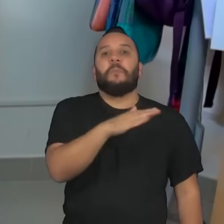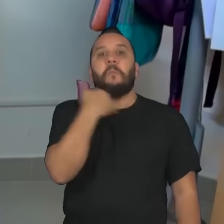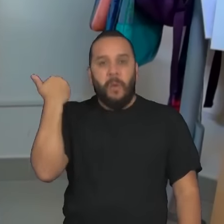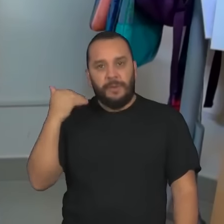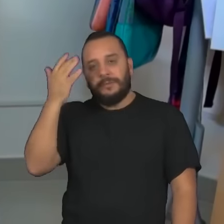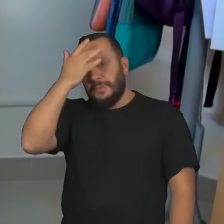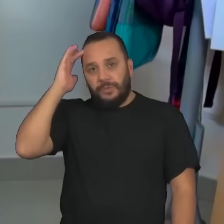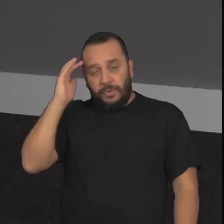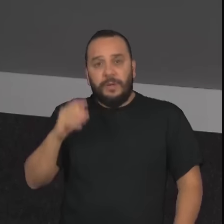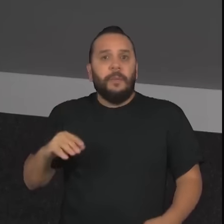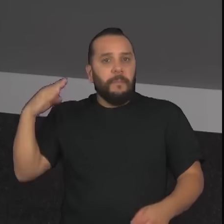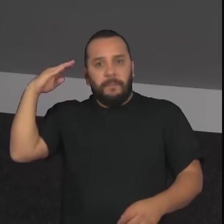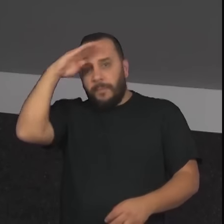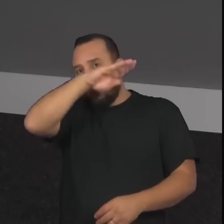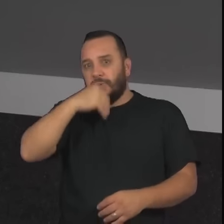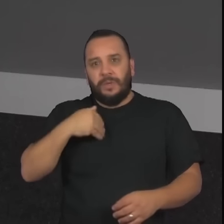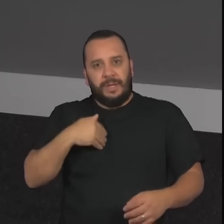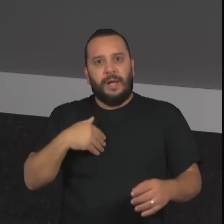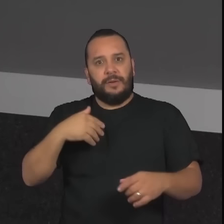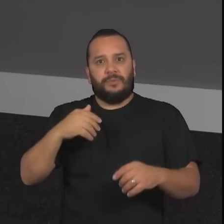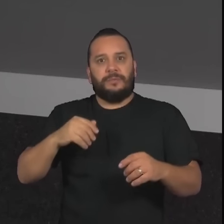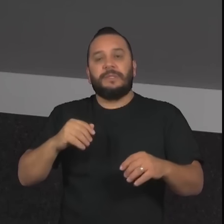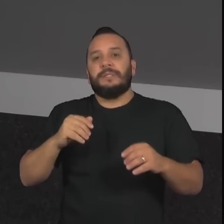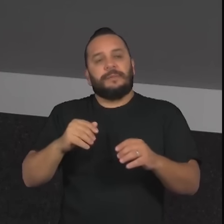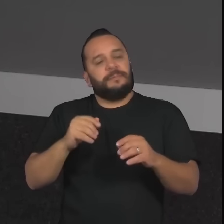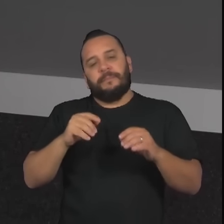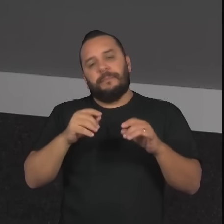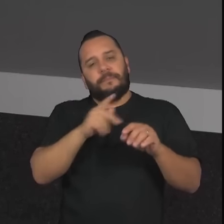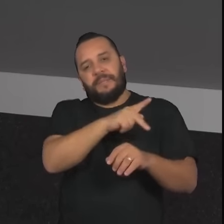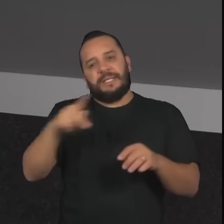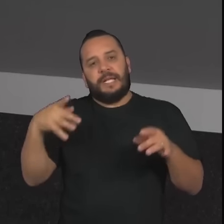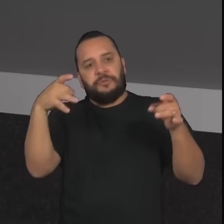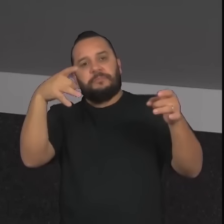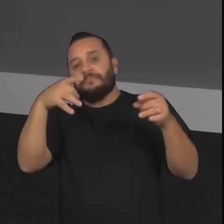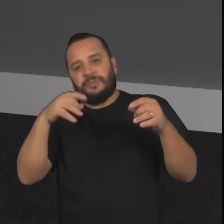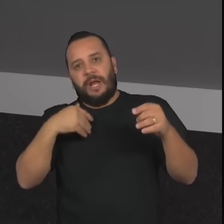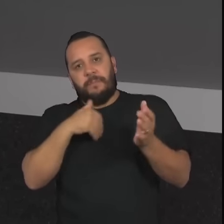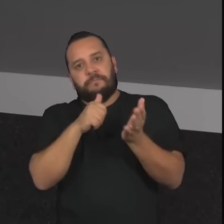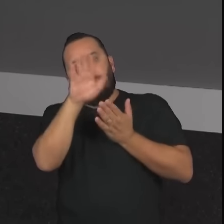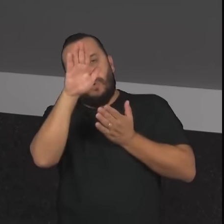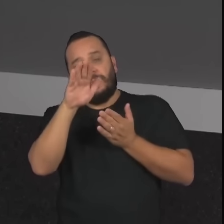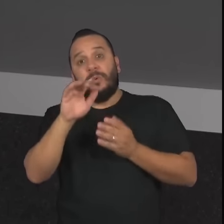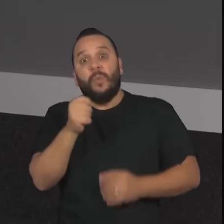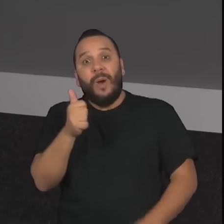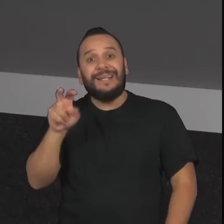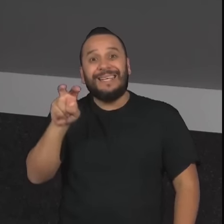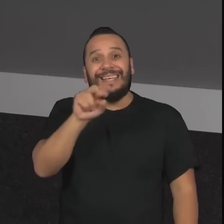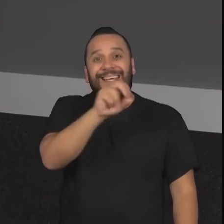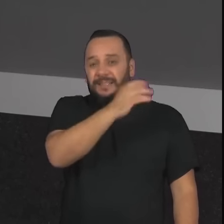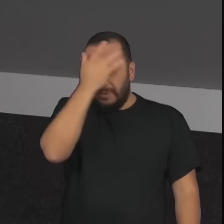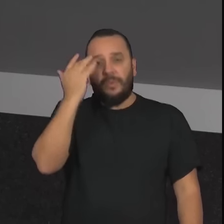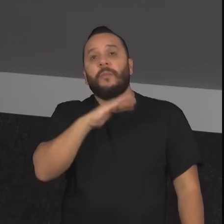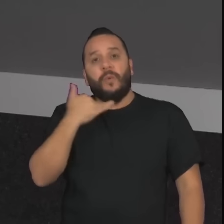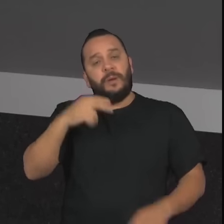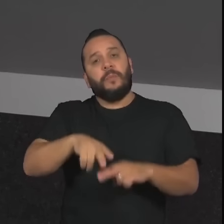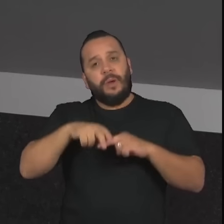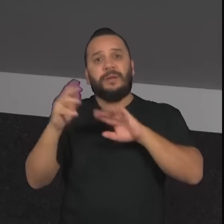quase 500. Professora, diante desse quadro tão angustiante, há o que fazer, pelo menos para